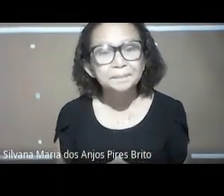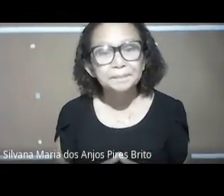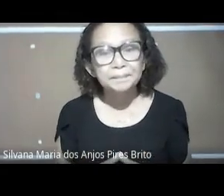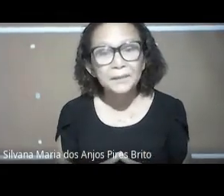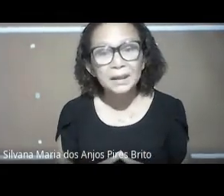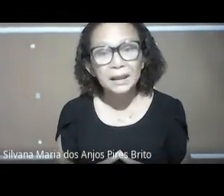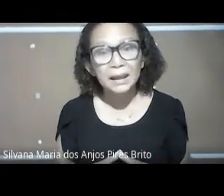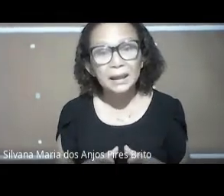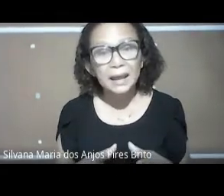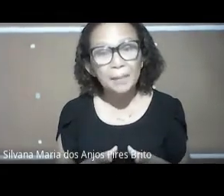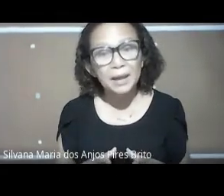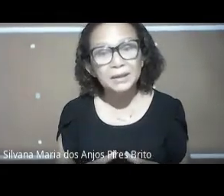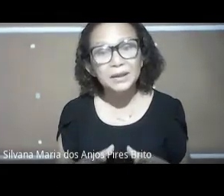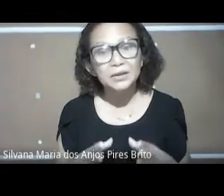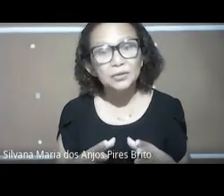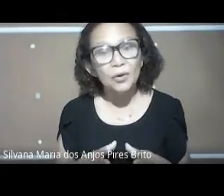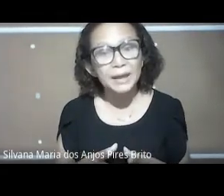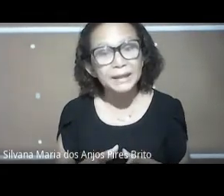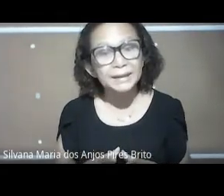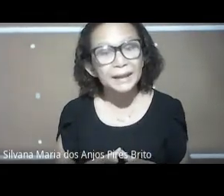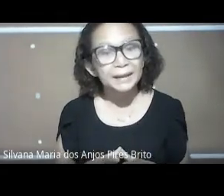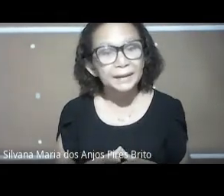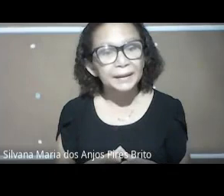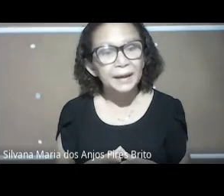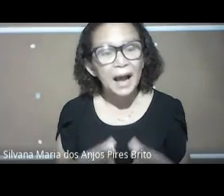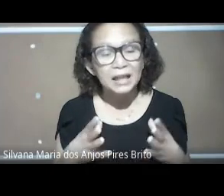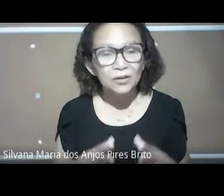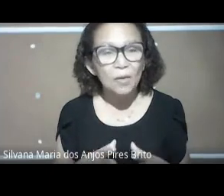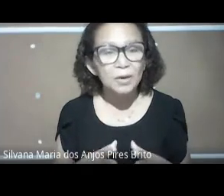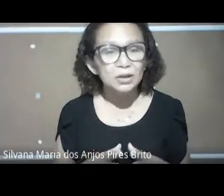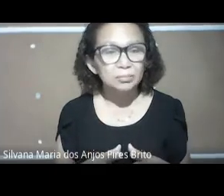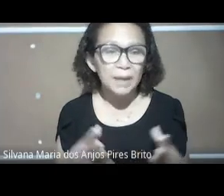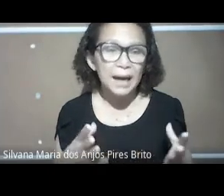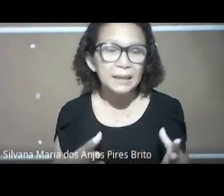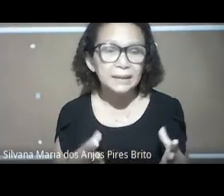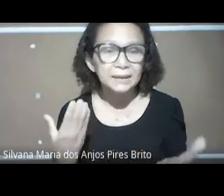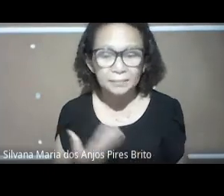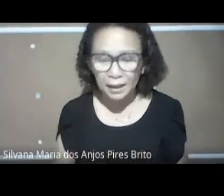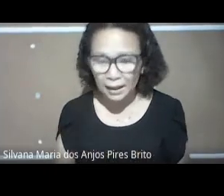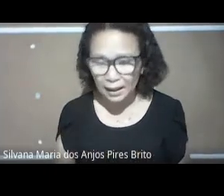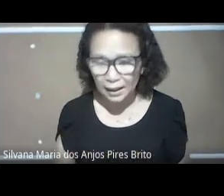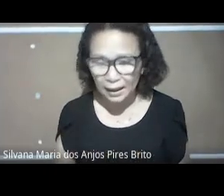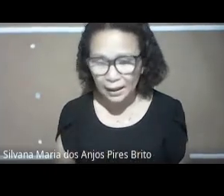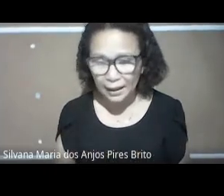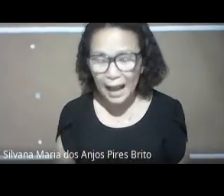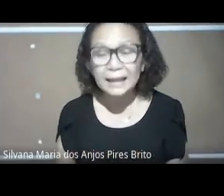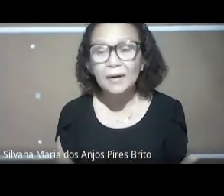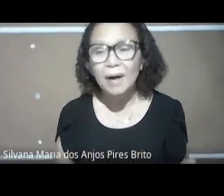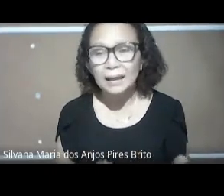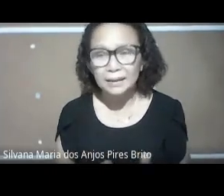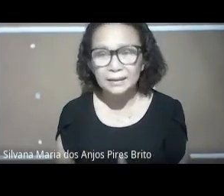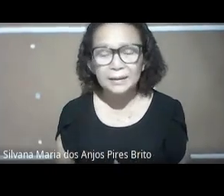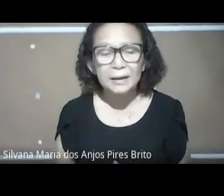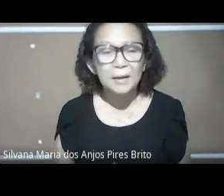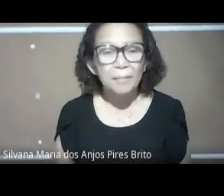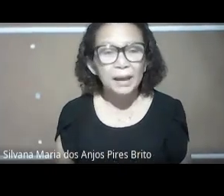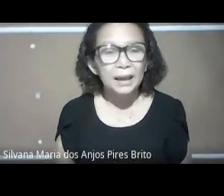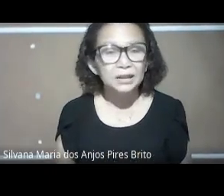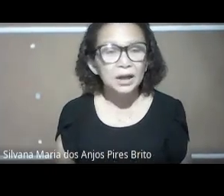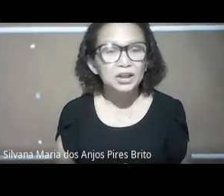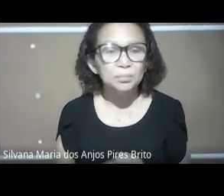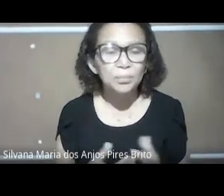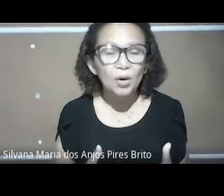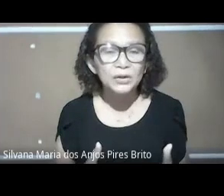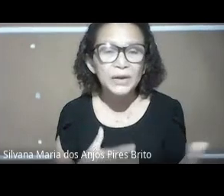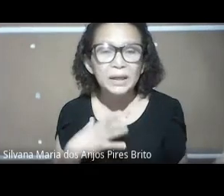observar que é preciso conhecer as formas mais adequadas para